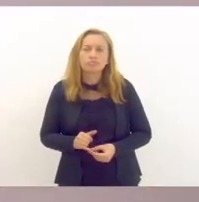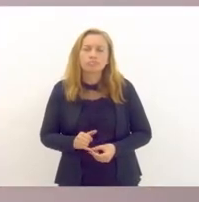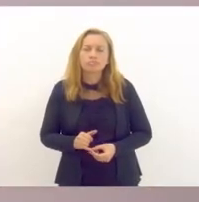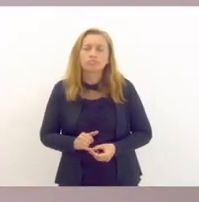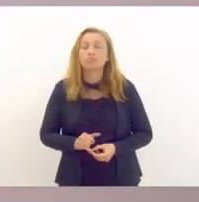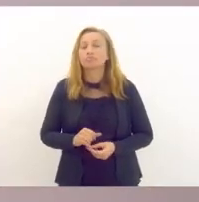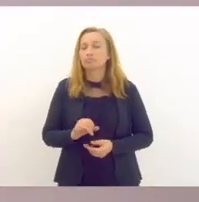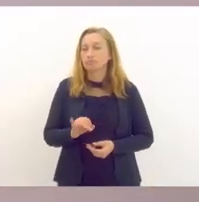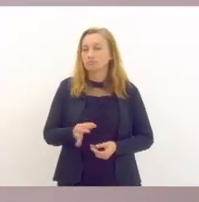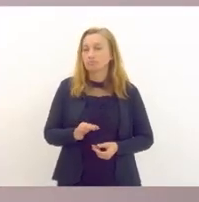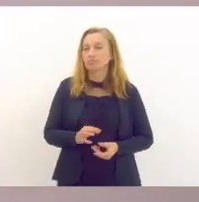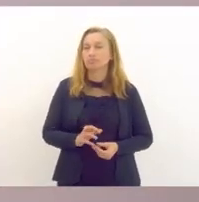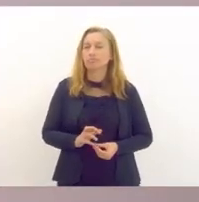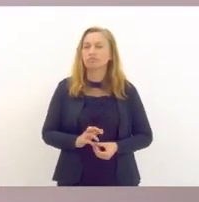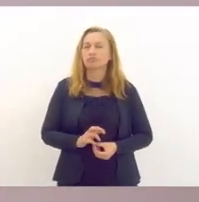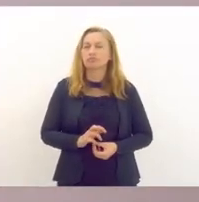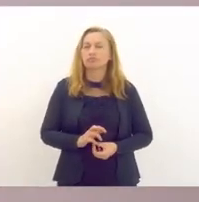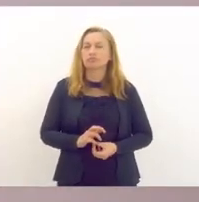logicamente